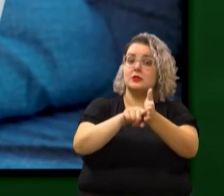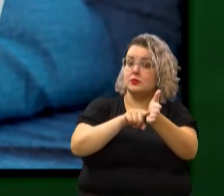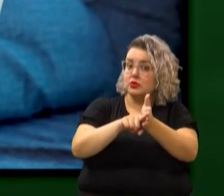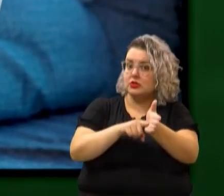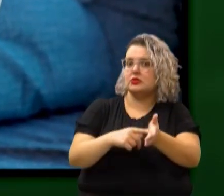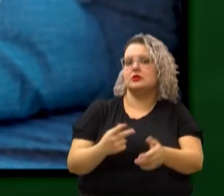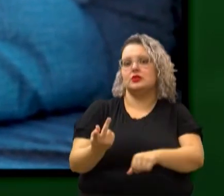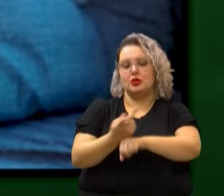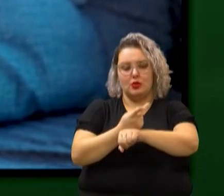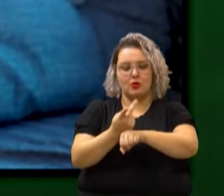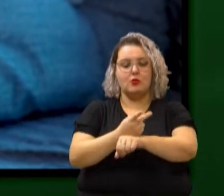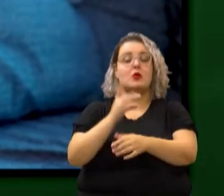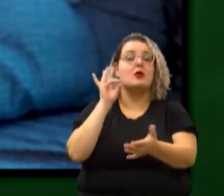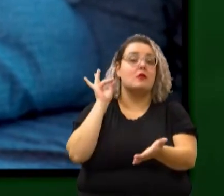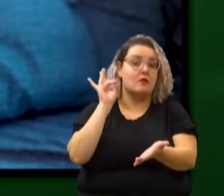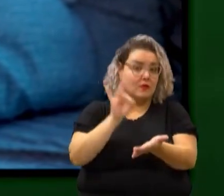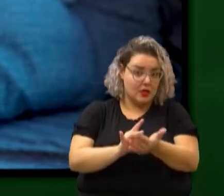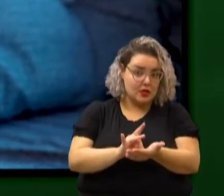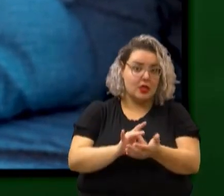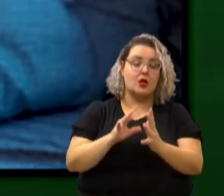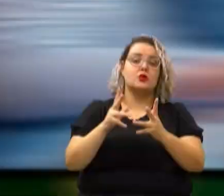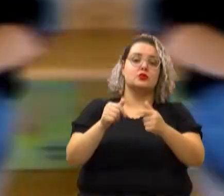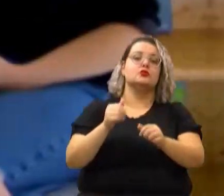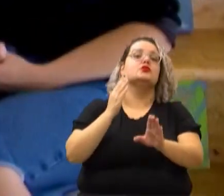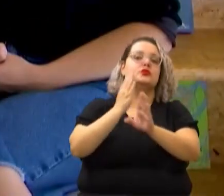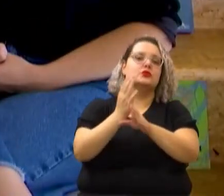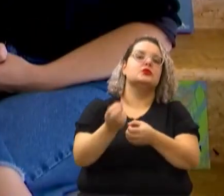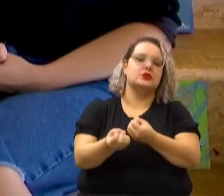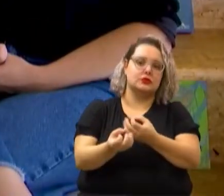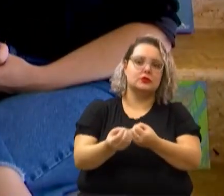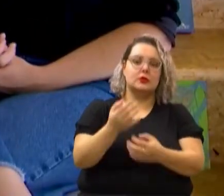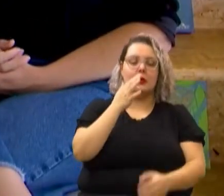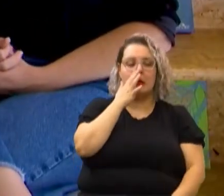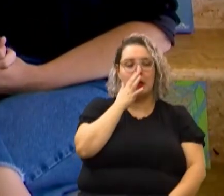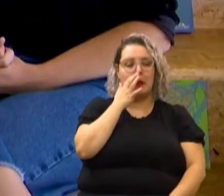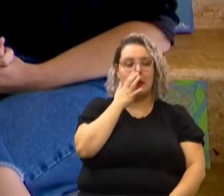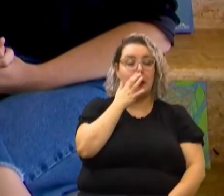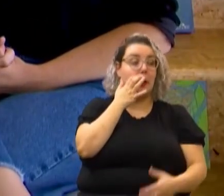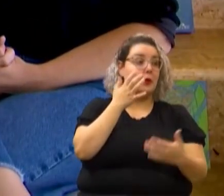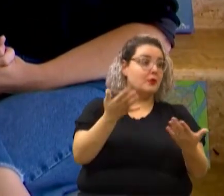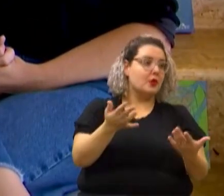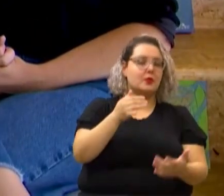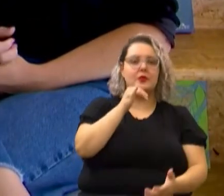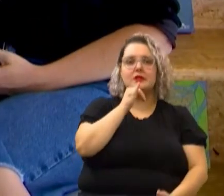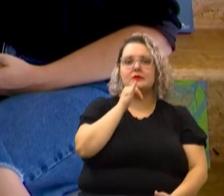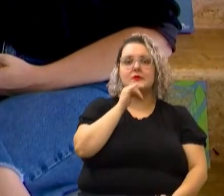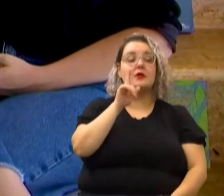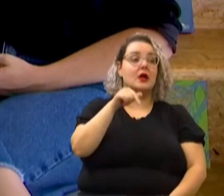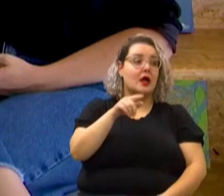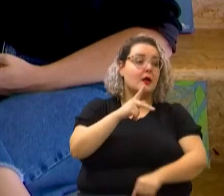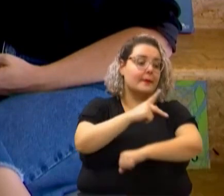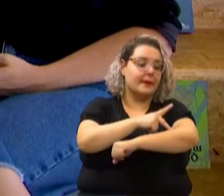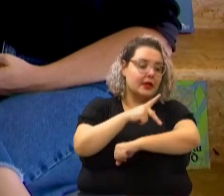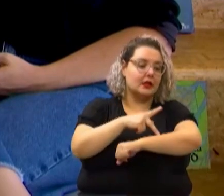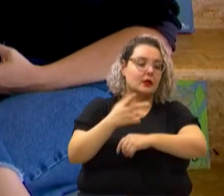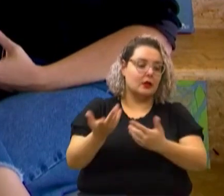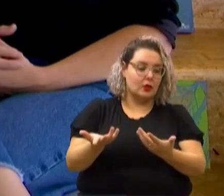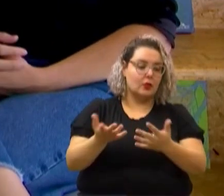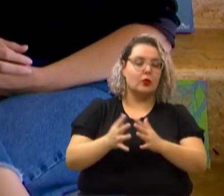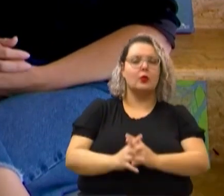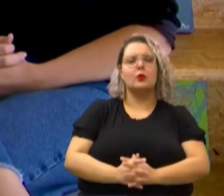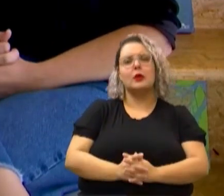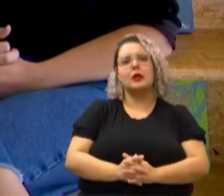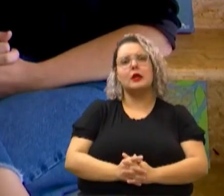essas pesquisas validando o que a gente encontrou de informação bom por exemplo você que é pedagoga